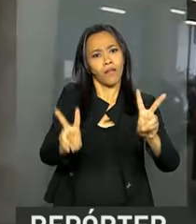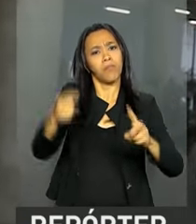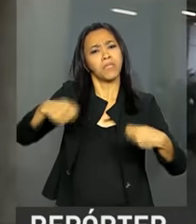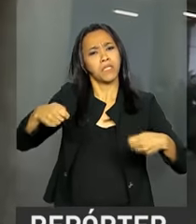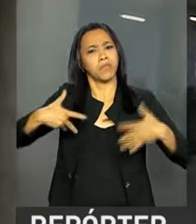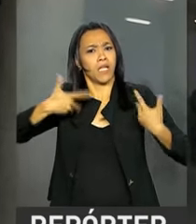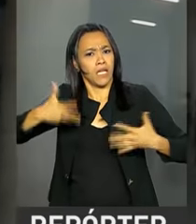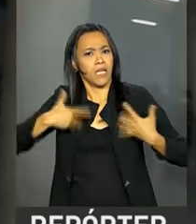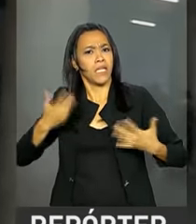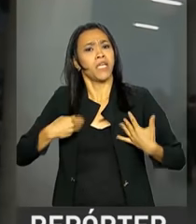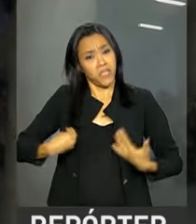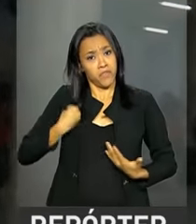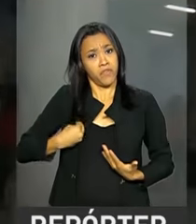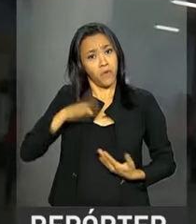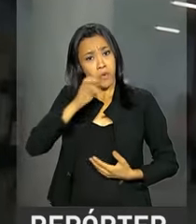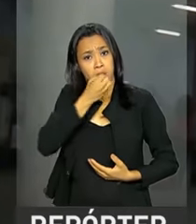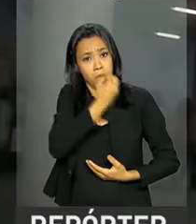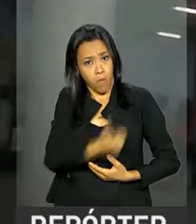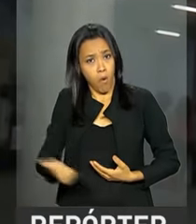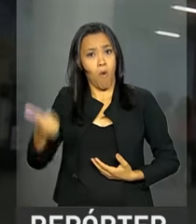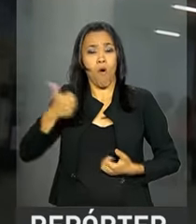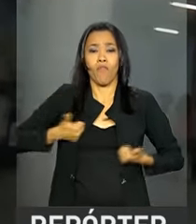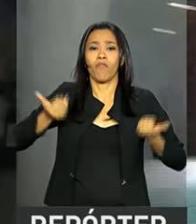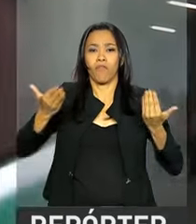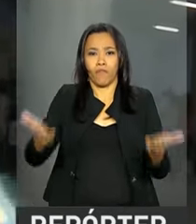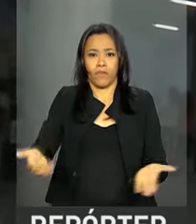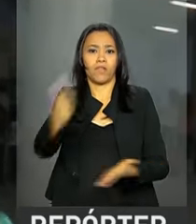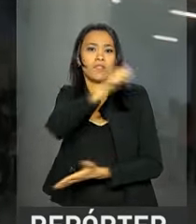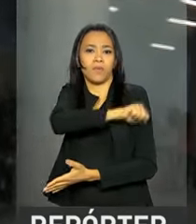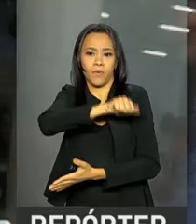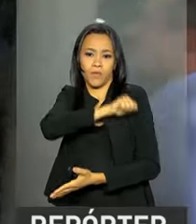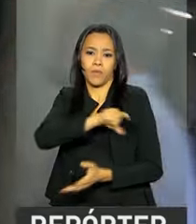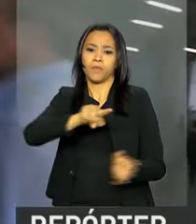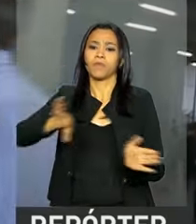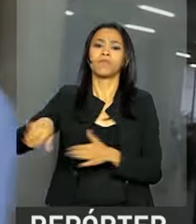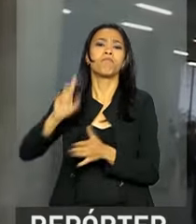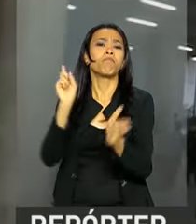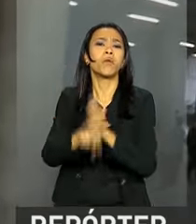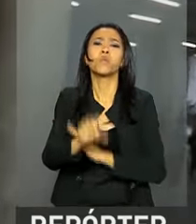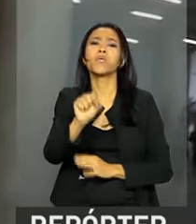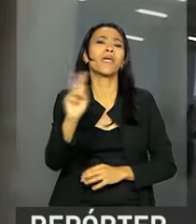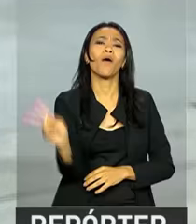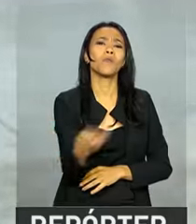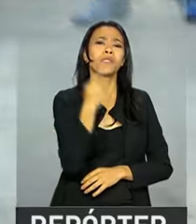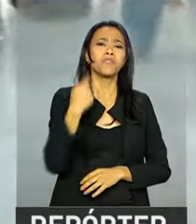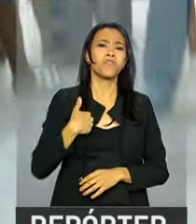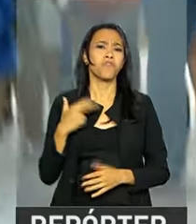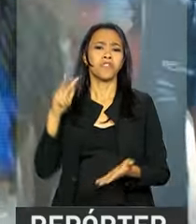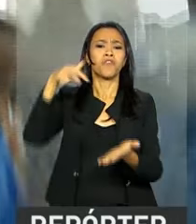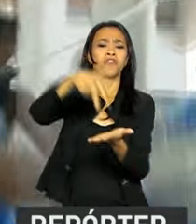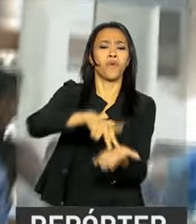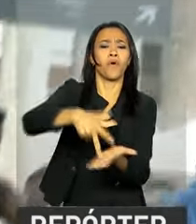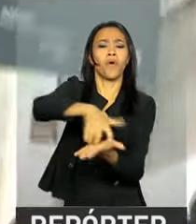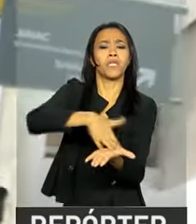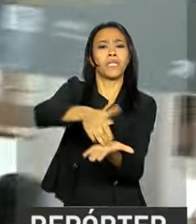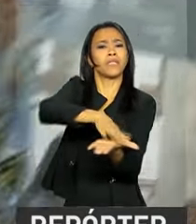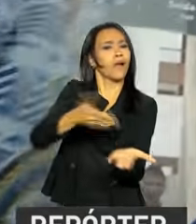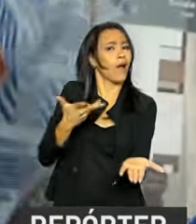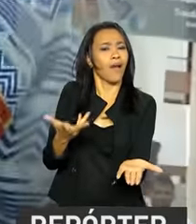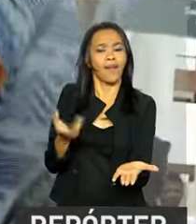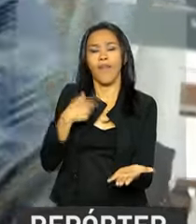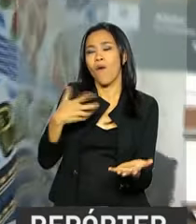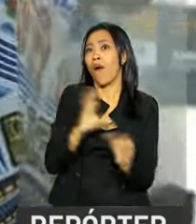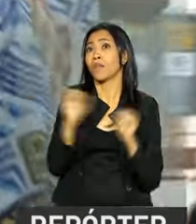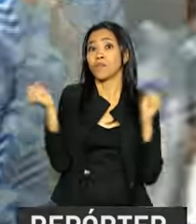alegria, de ver o que é bom, porque essa cidade tem muito a oferecer. E o que que aconteceu que você não resistiu? Foi lá pro meio, dançou.